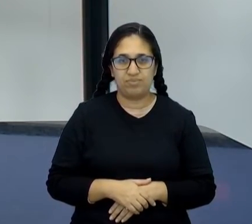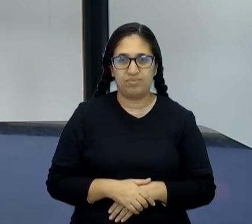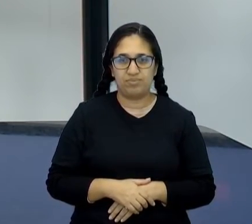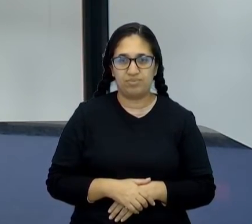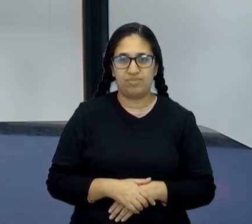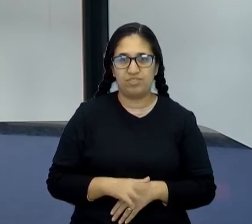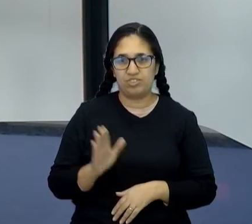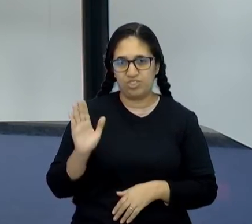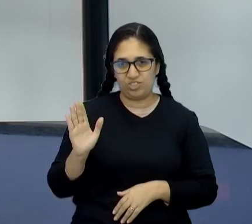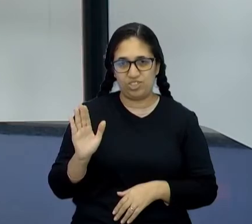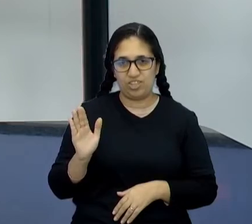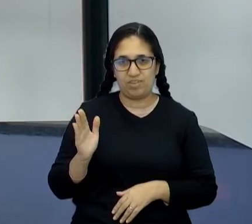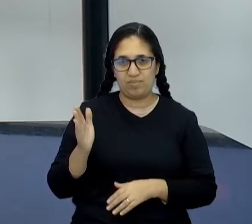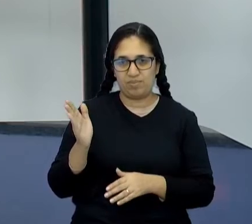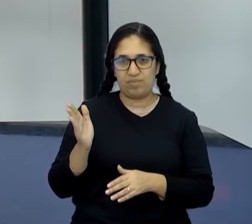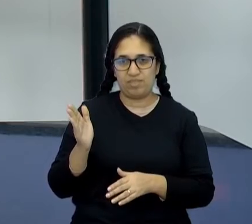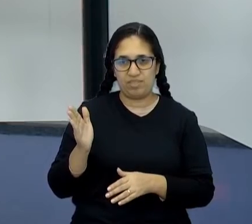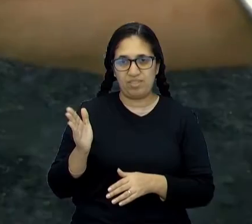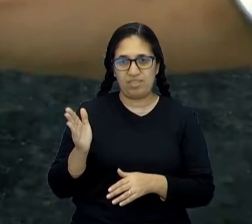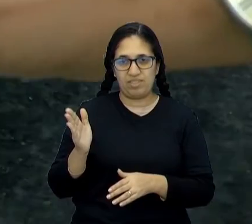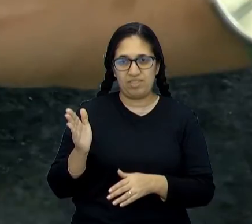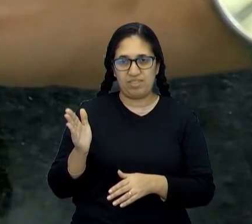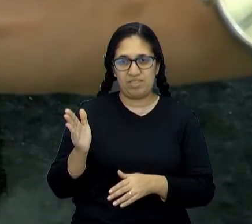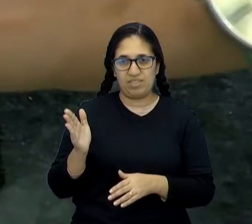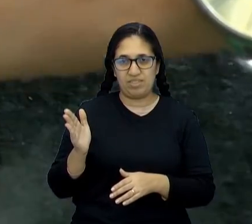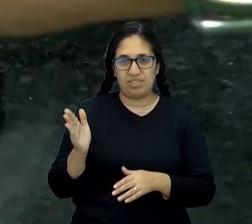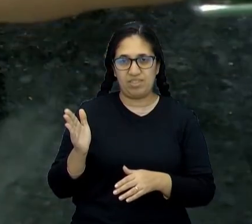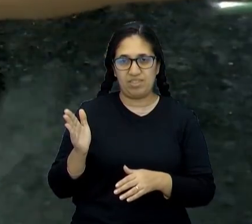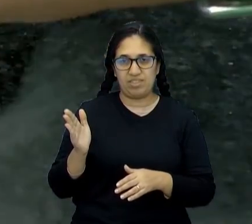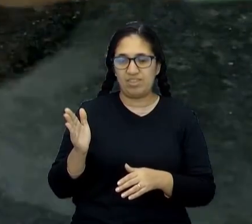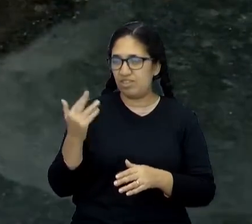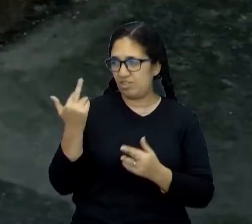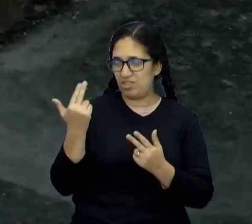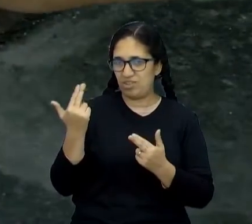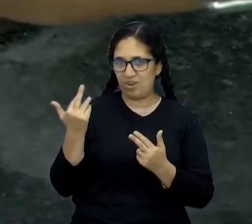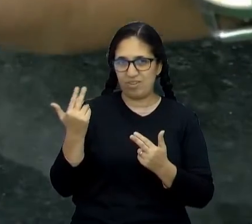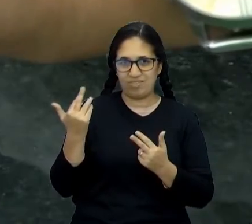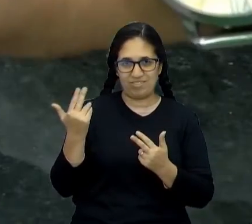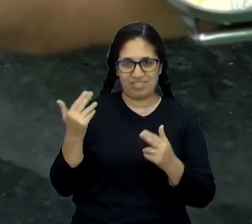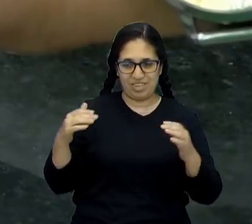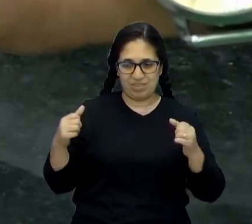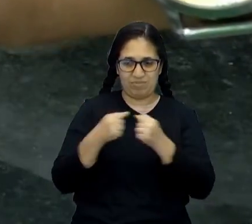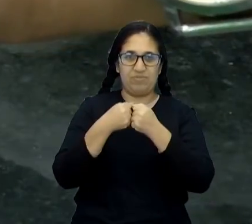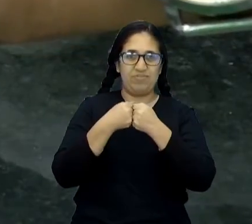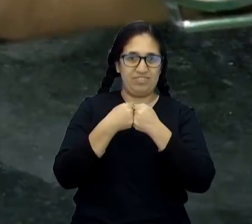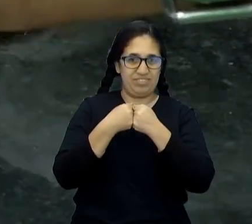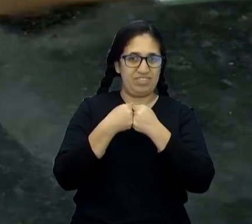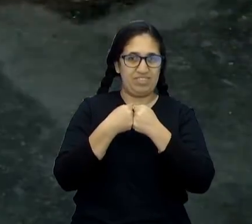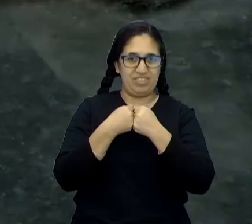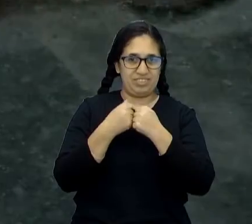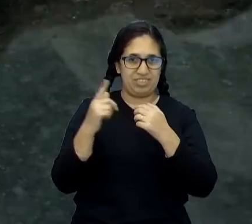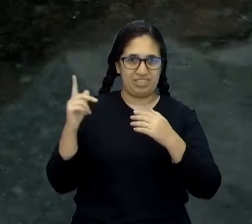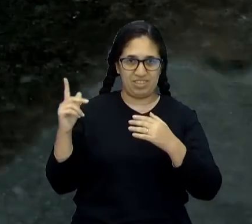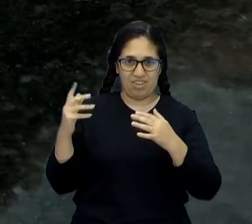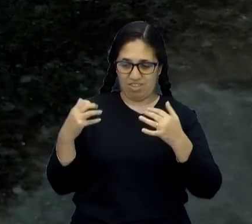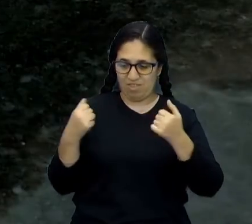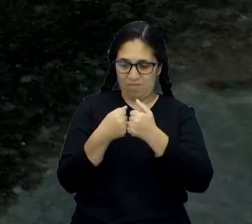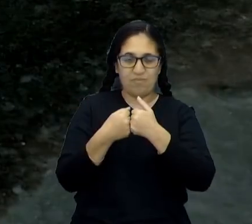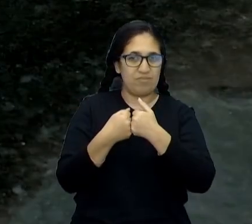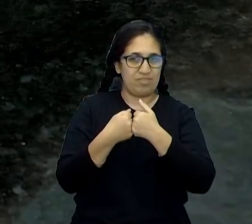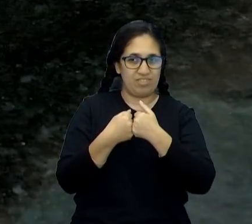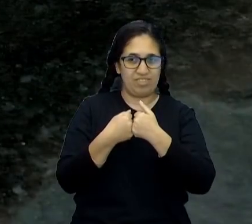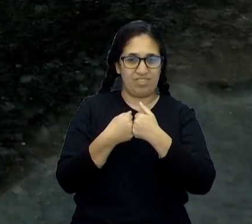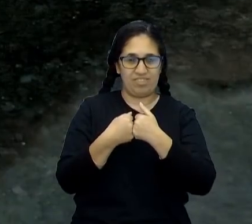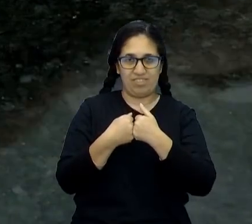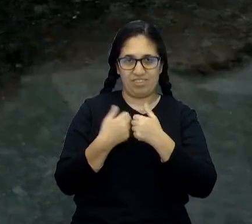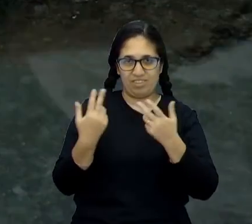até separei por um papel, de novo aqui, ó. Esses daqui são 2 ímãs que se atraem, por isso que eu coloquei o papel para não conseguir tirar.